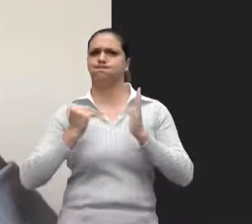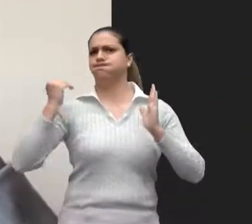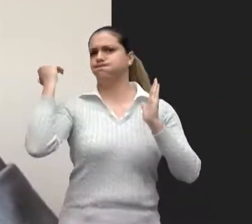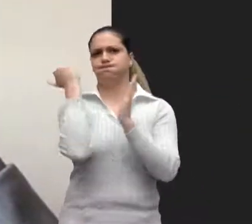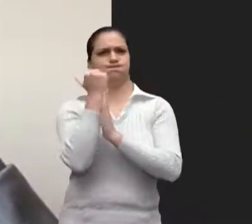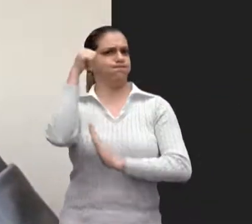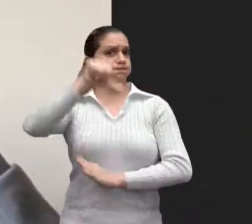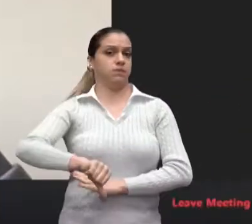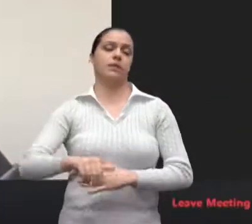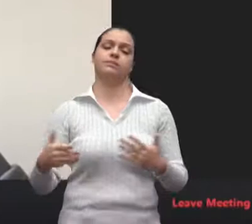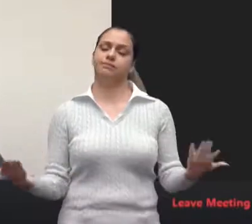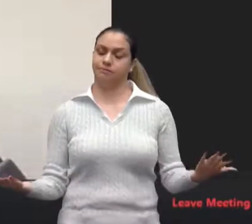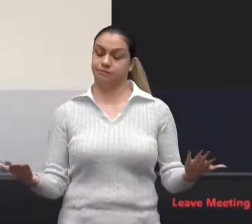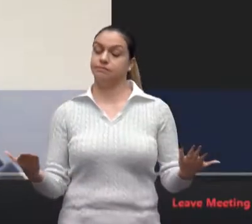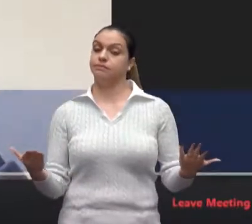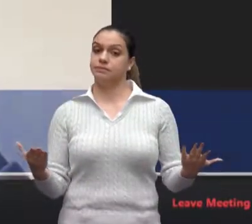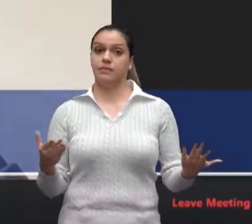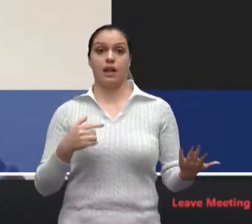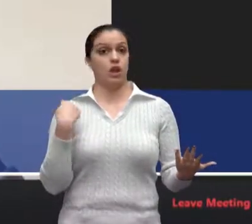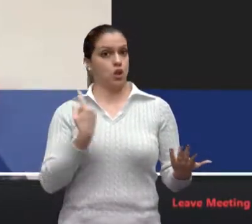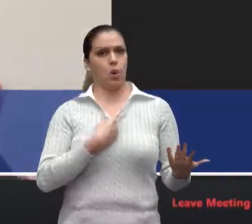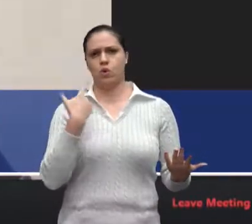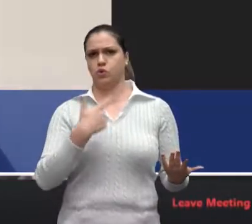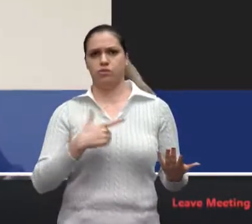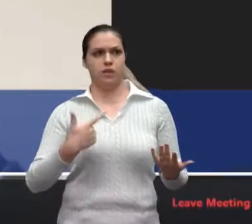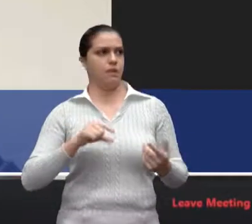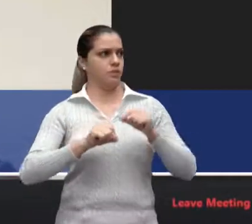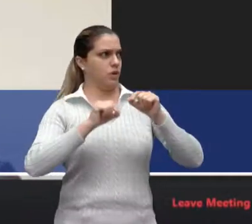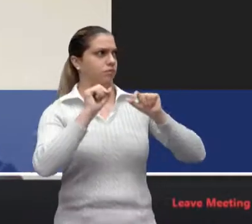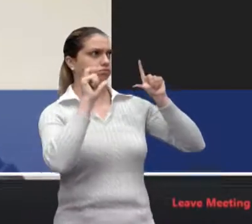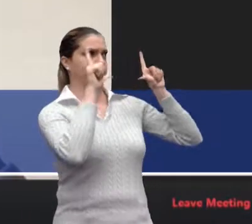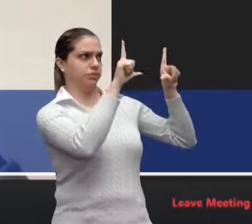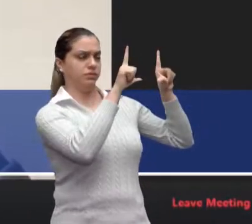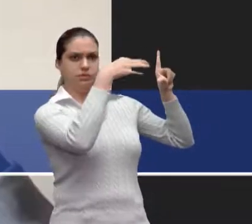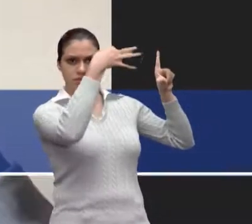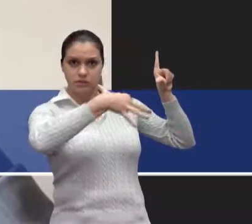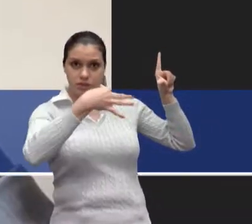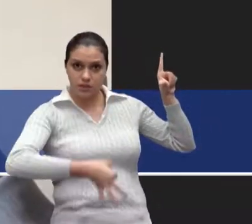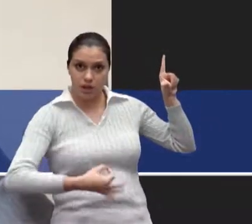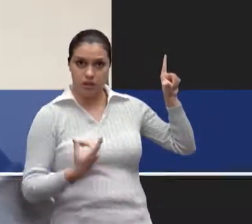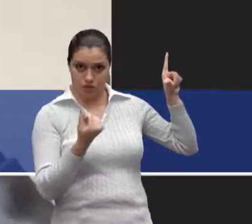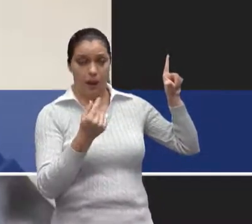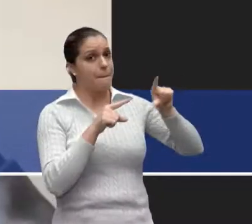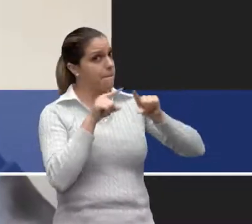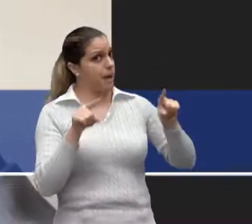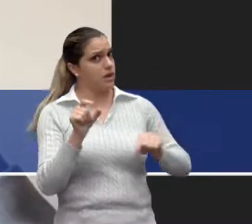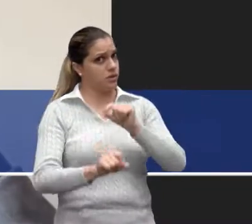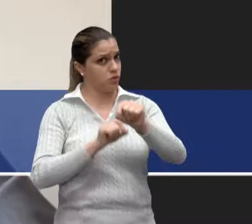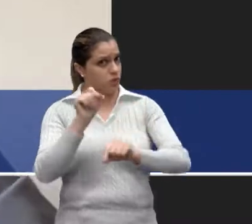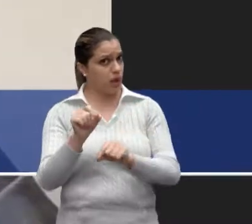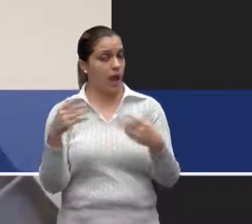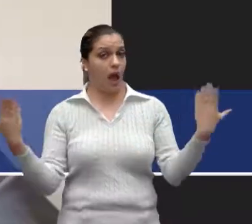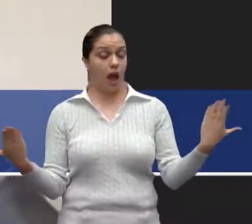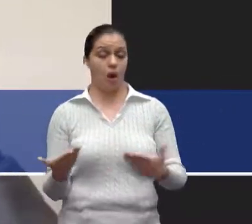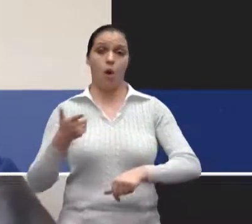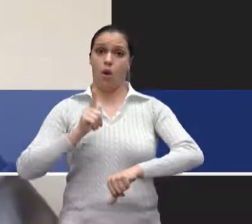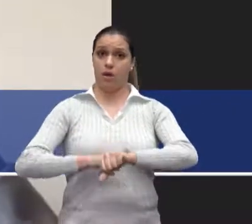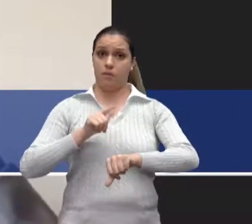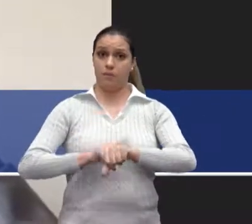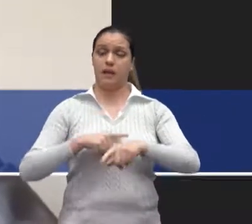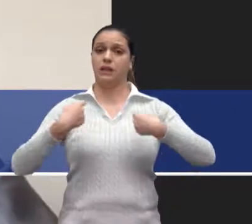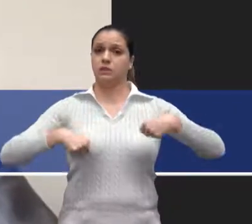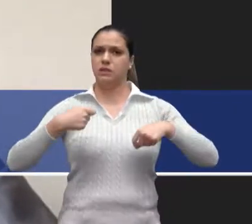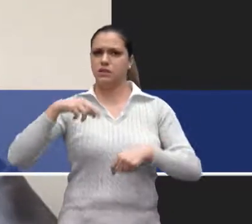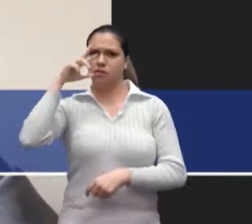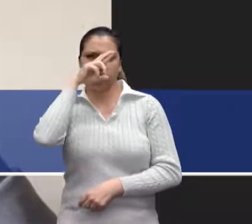cesta básica com aumento excessivo. Evidente que nós não temos tabelamento de preços, mas nesse momento os órgãos de